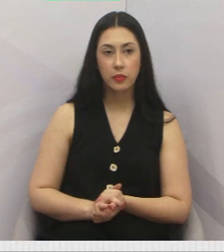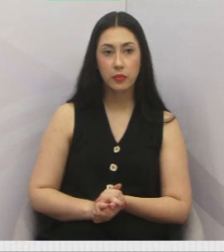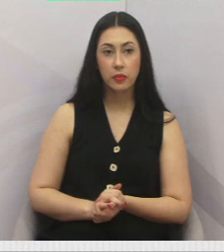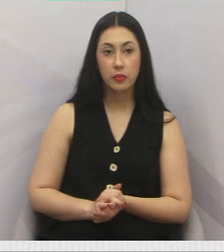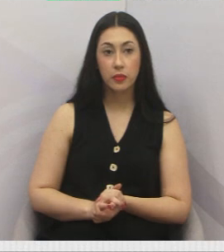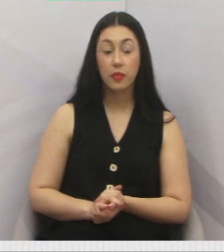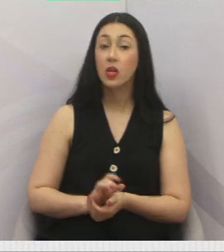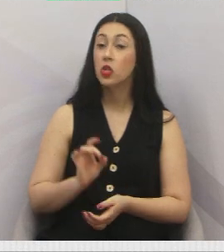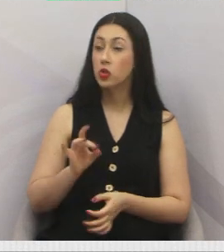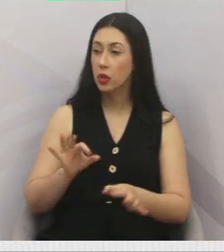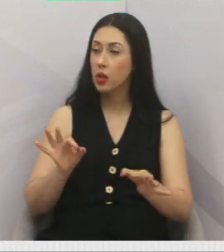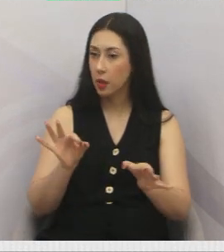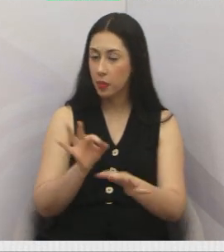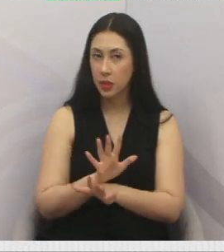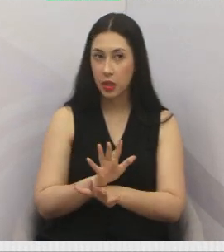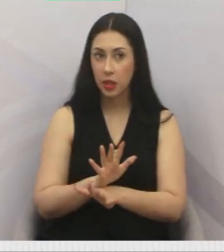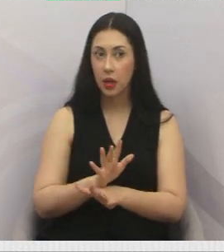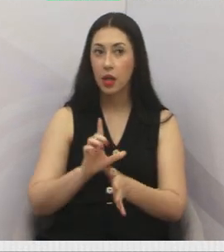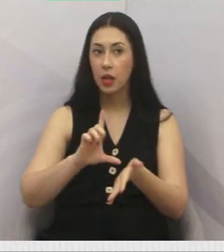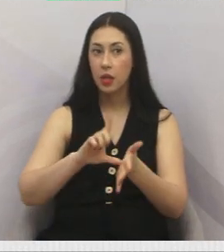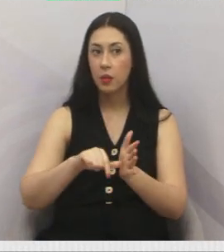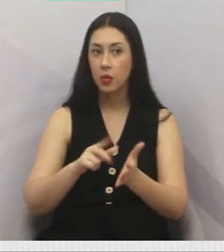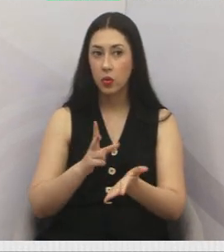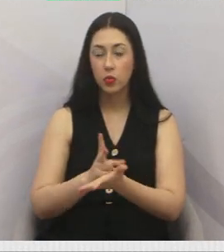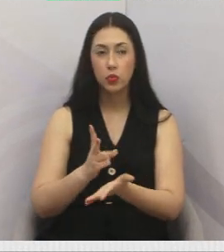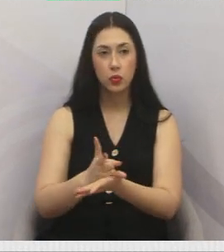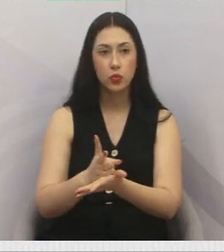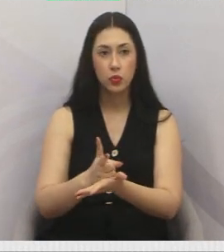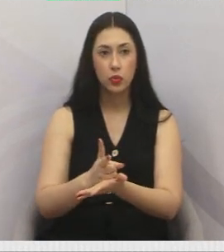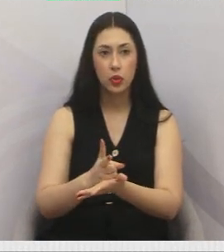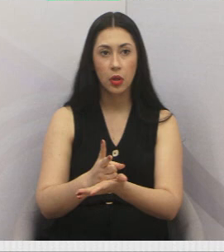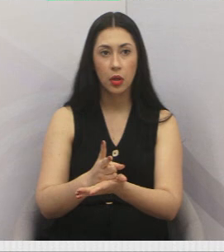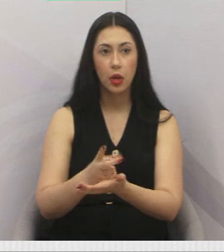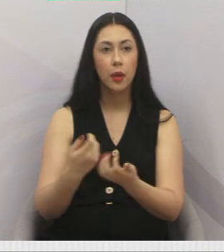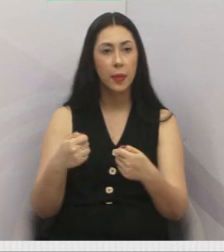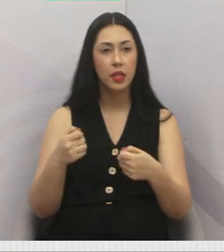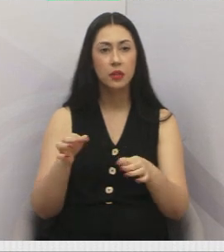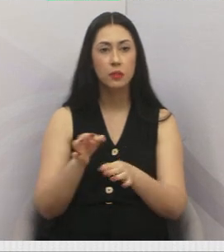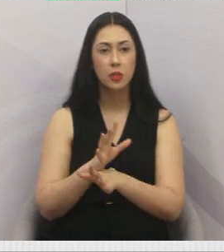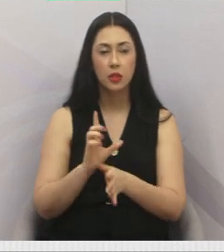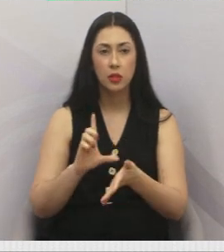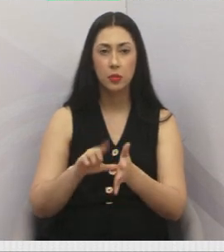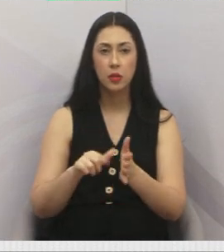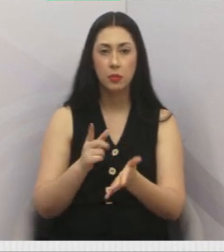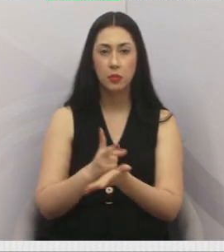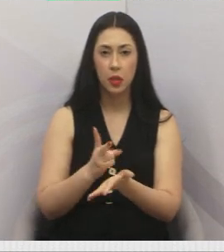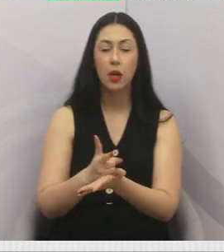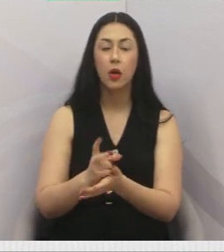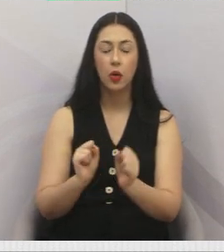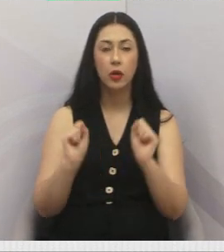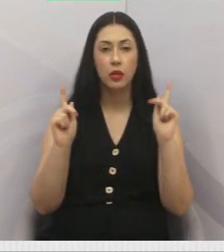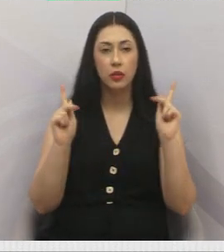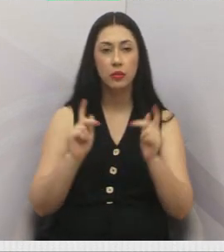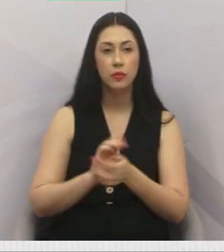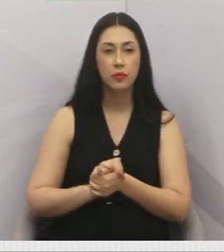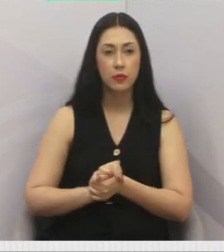Vamos só terminar aqui essa apuração e a gente segue. Termina essa escola e a gente segue. Tá bom?